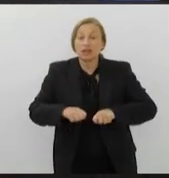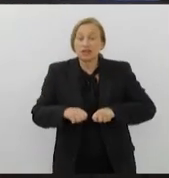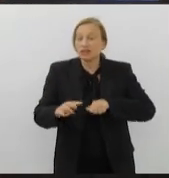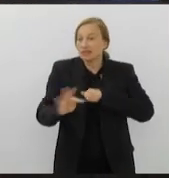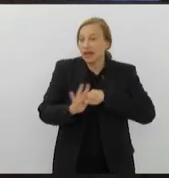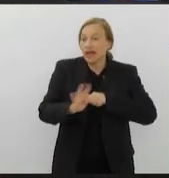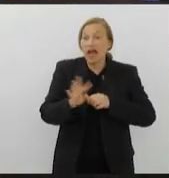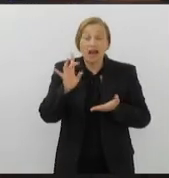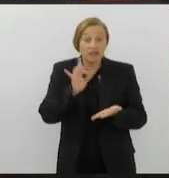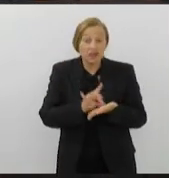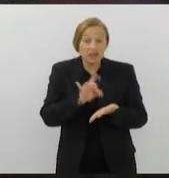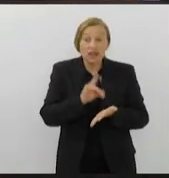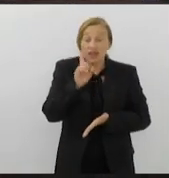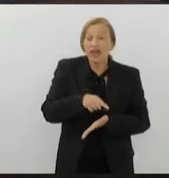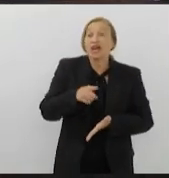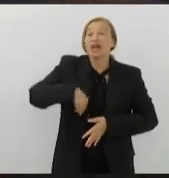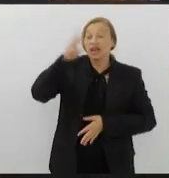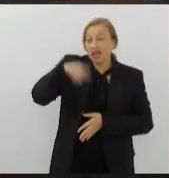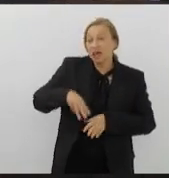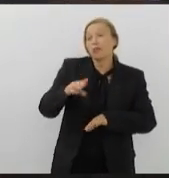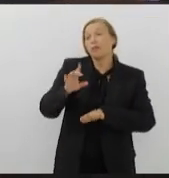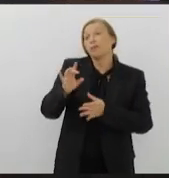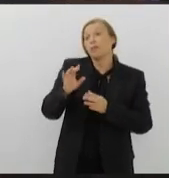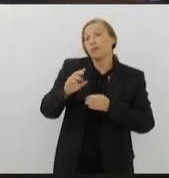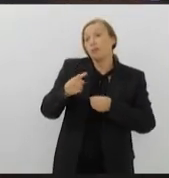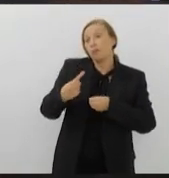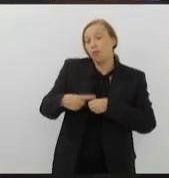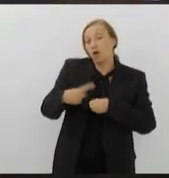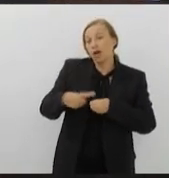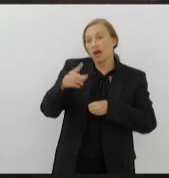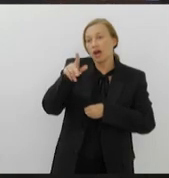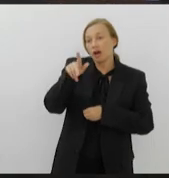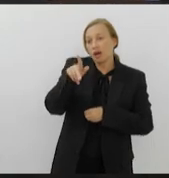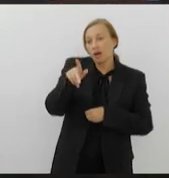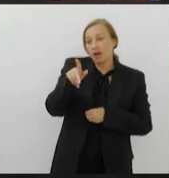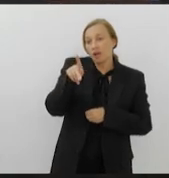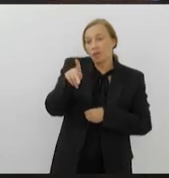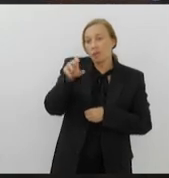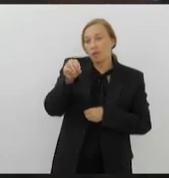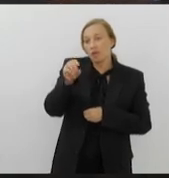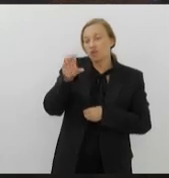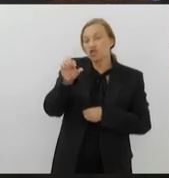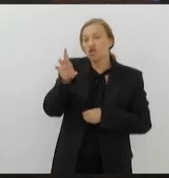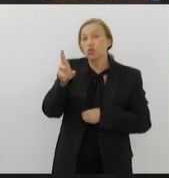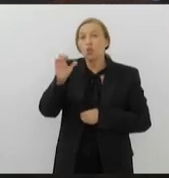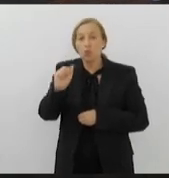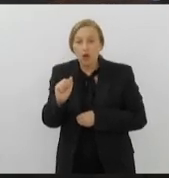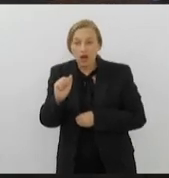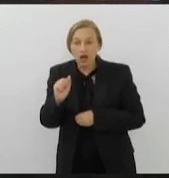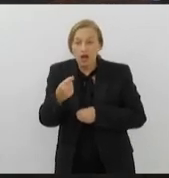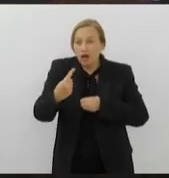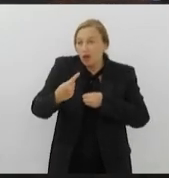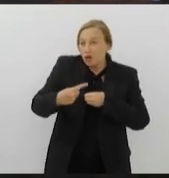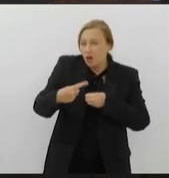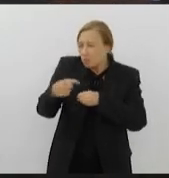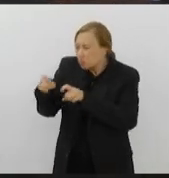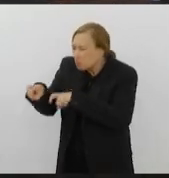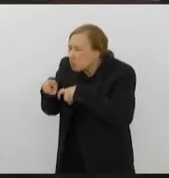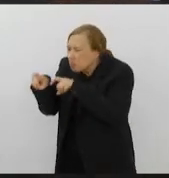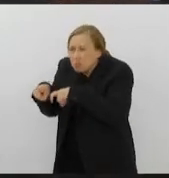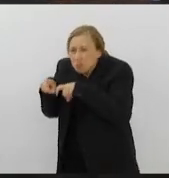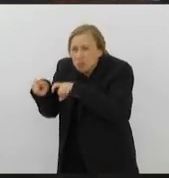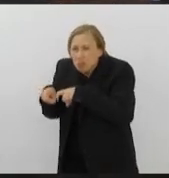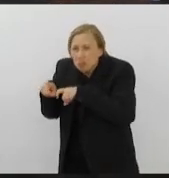verdade é, quem mora lá, por exemplo, em Porciúncula, Bruno, lá na nossa região, Varriçai, municípios esses muito pobres, geralmente aquele